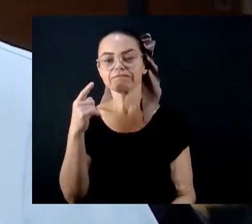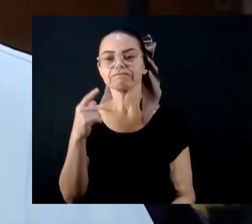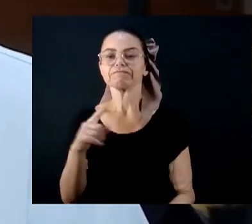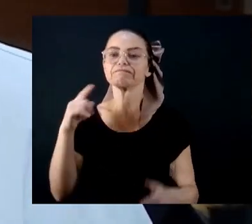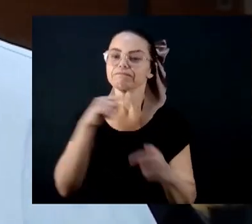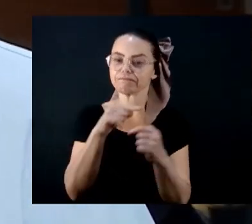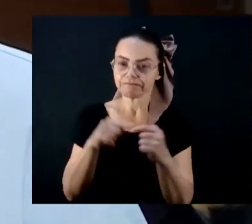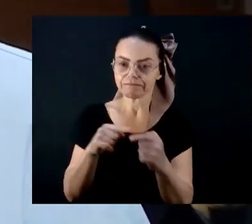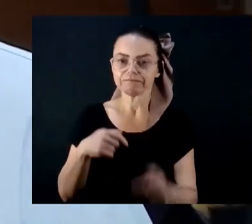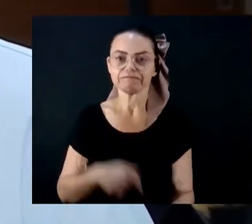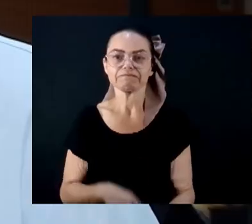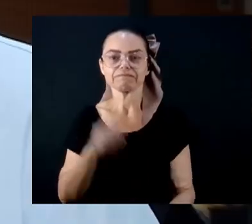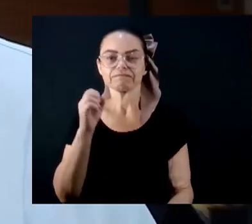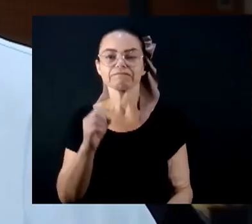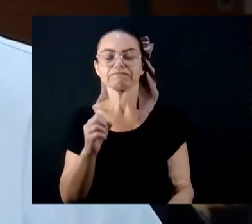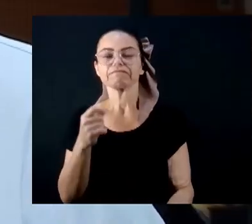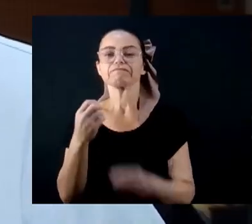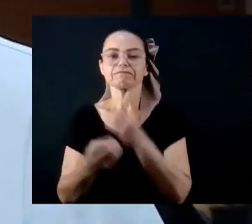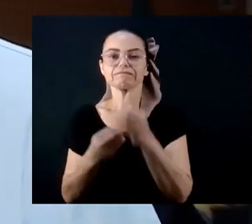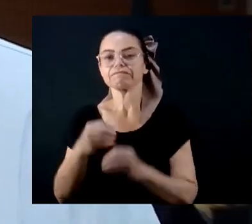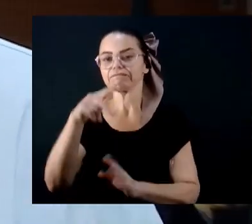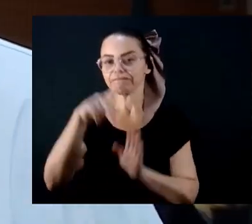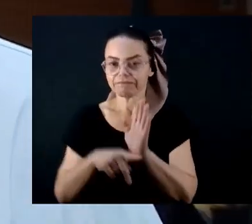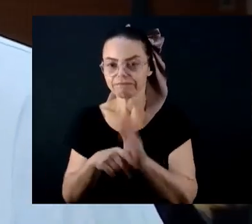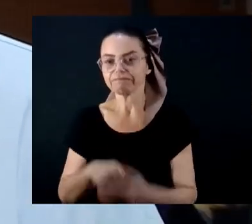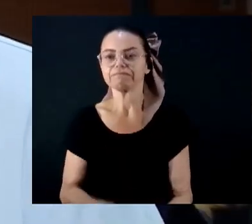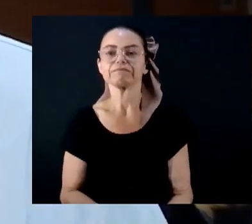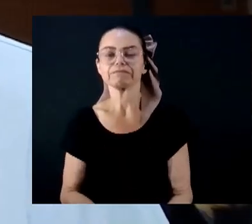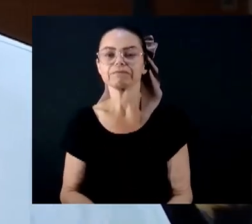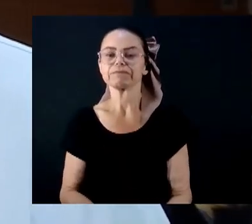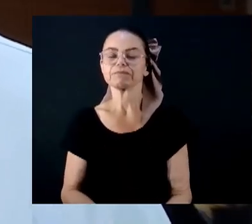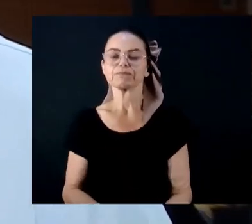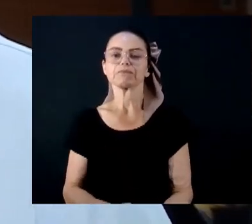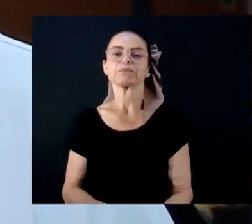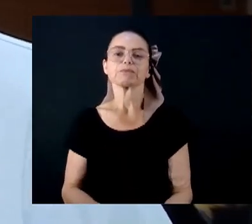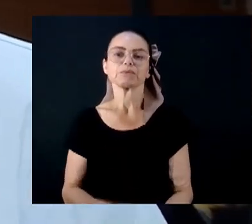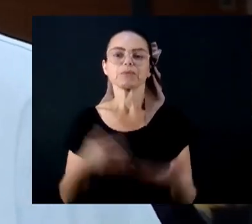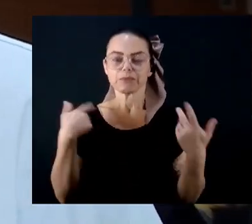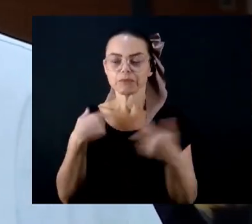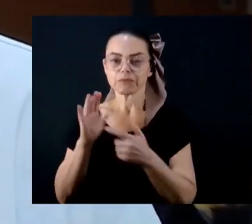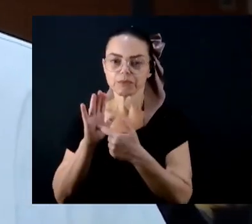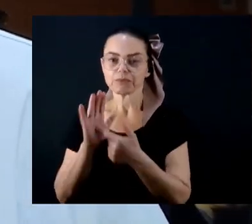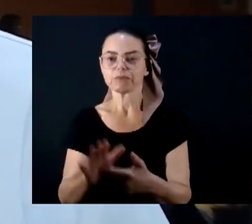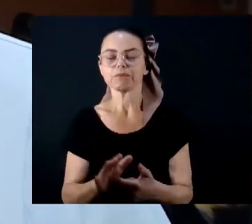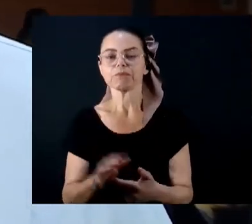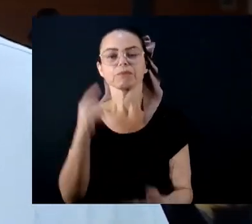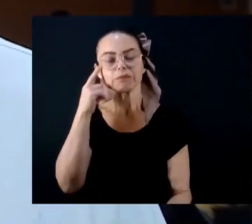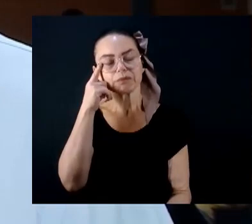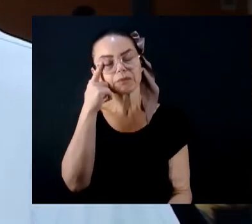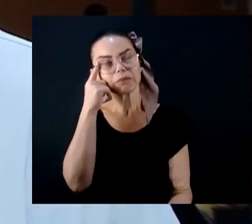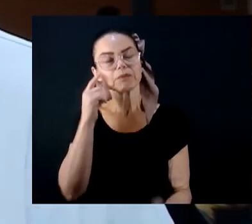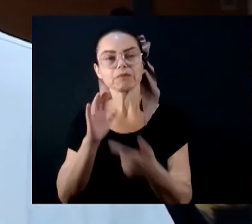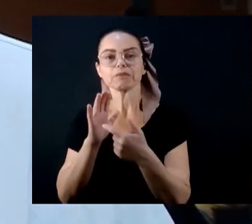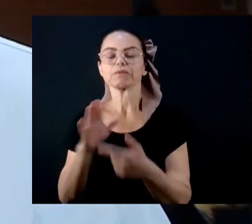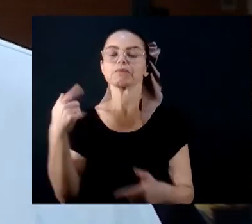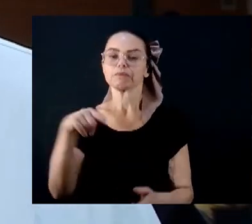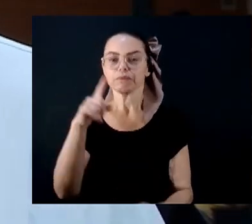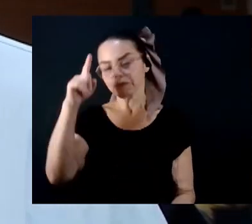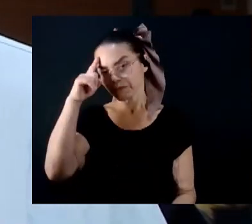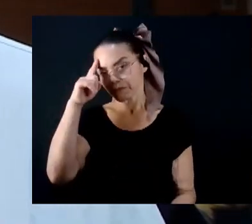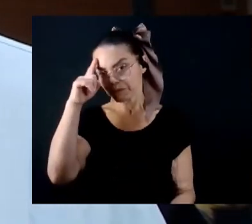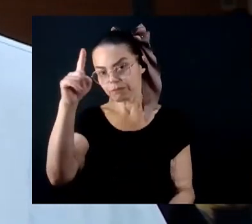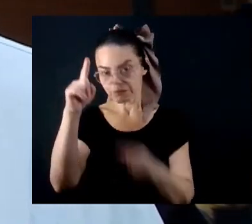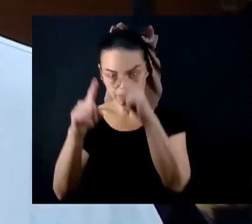foi colocar isso em forma de projeto de lei, né? Então eles apresentaram a ideia, a gente